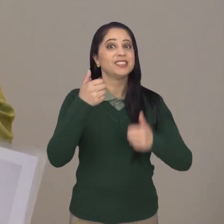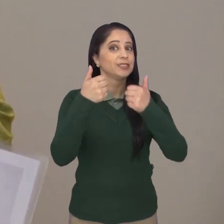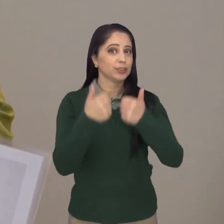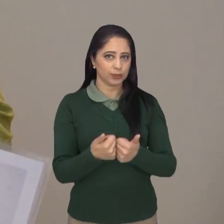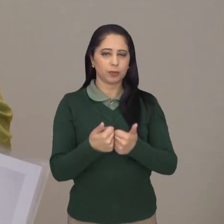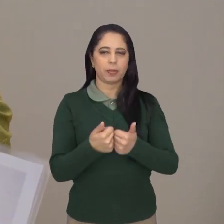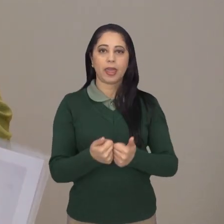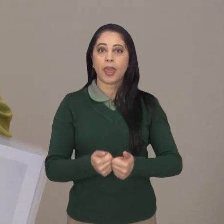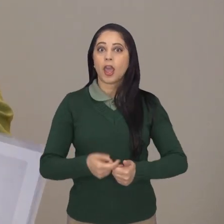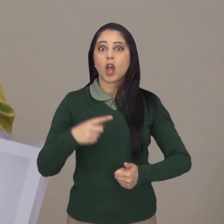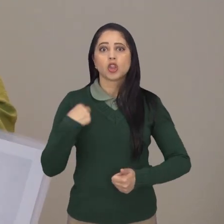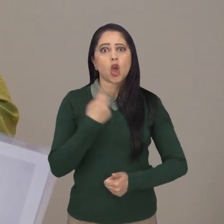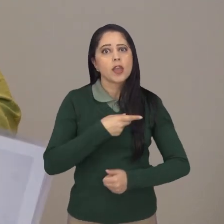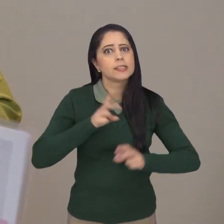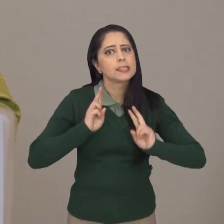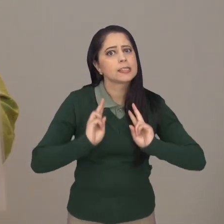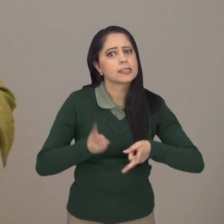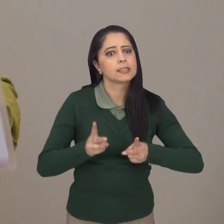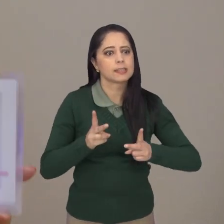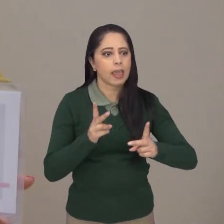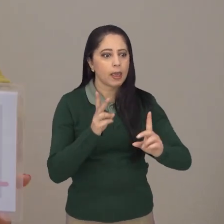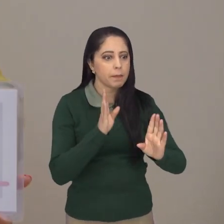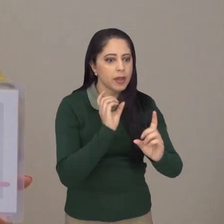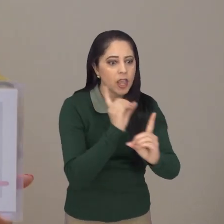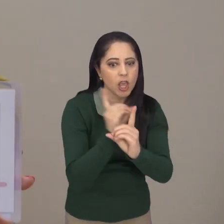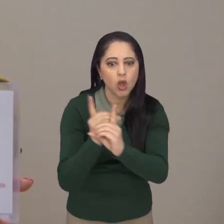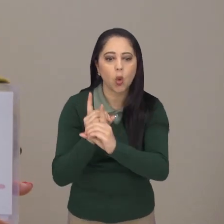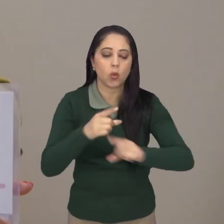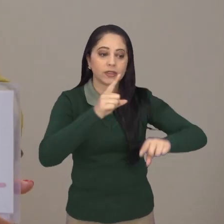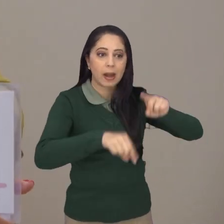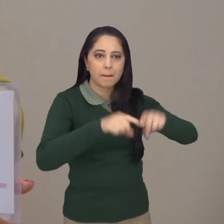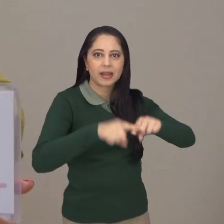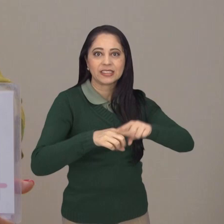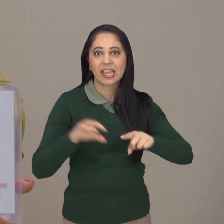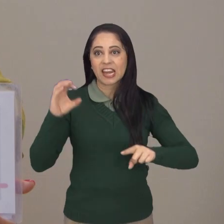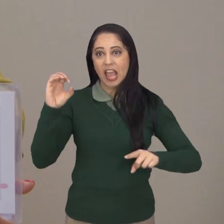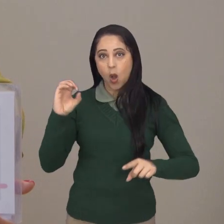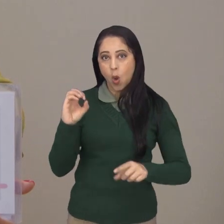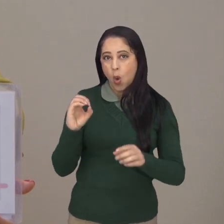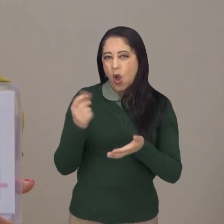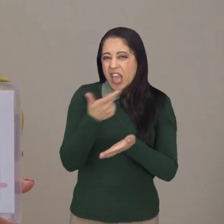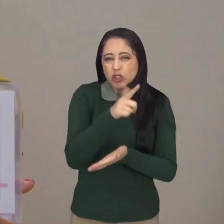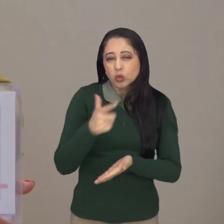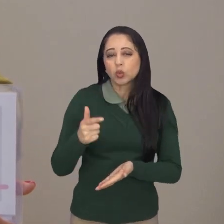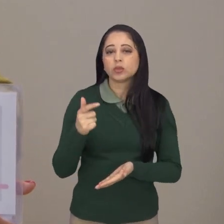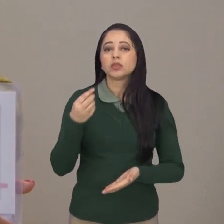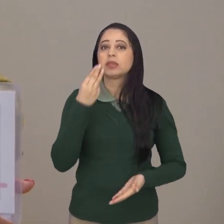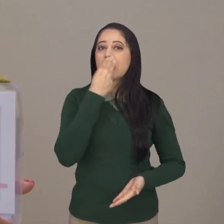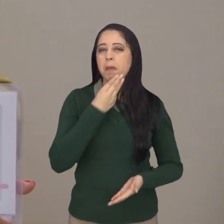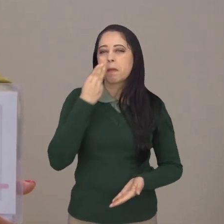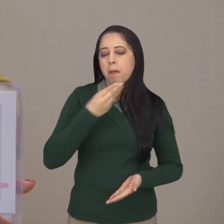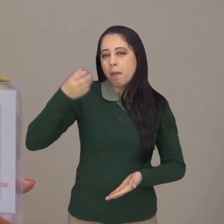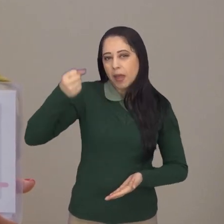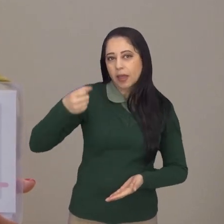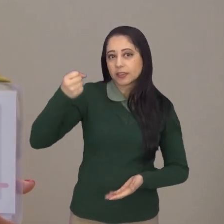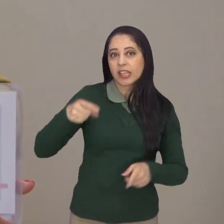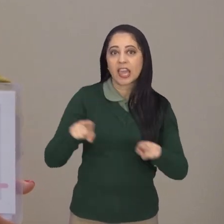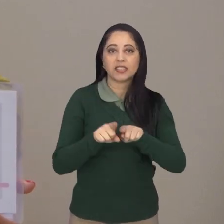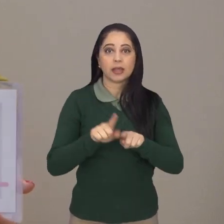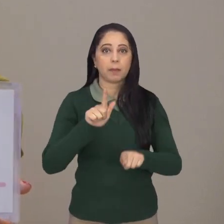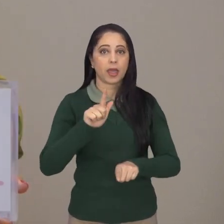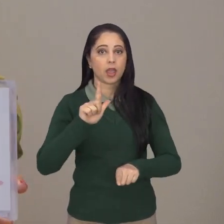tudo bem? A gente sempre encontra alguns produtos denominados zero lactose, zero açúcar ou até mesmo livre de